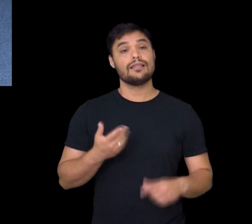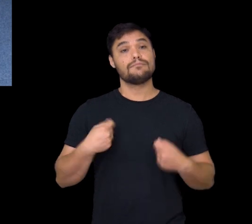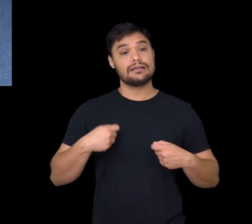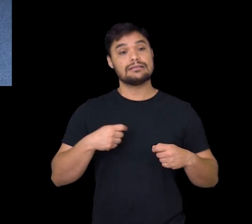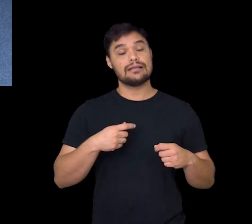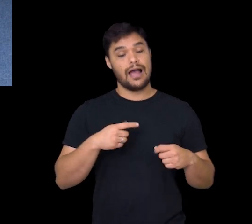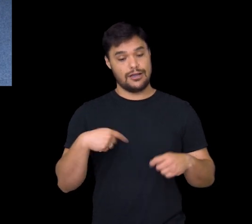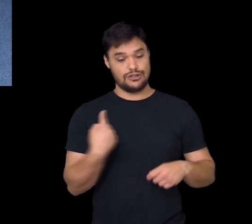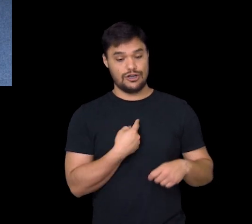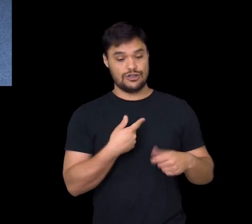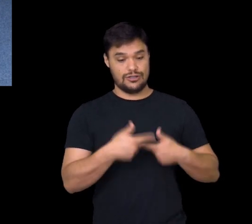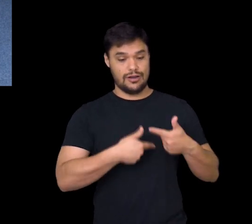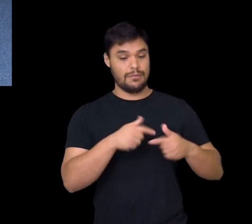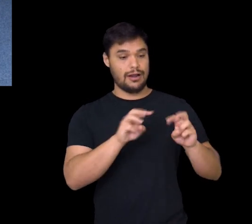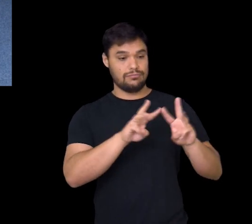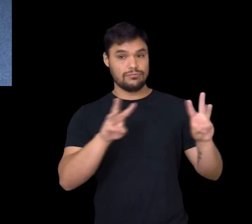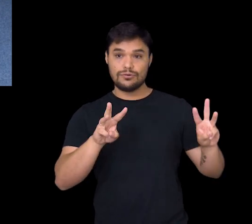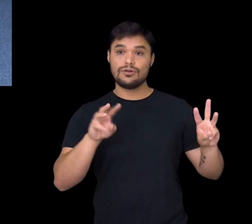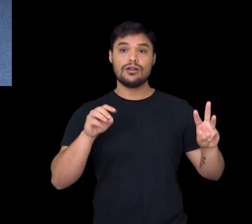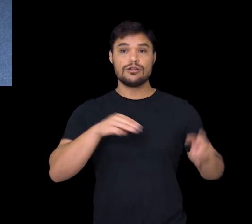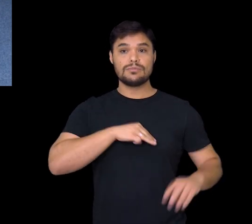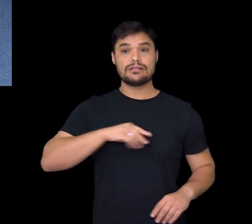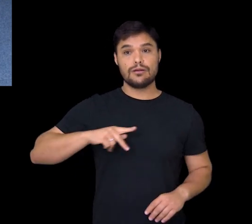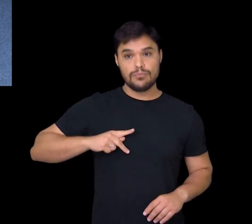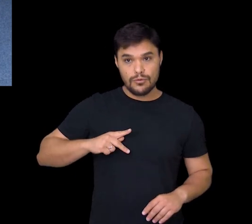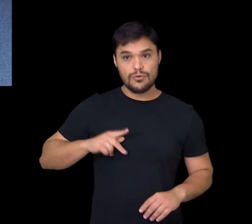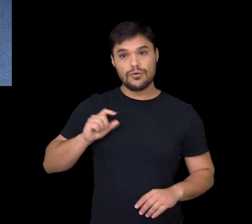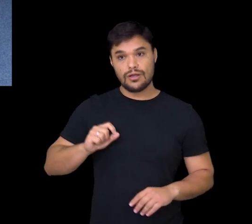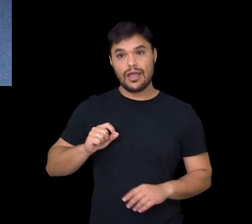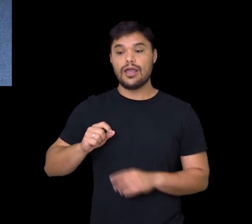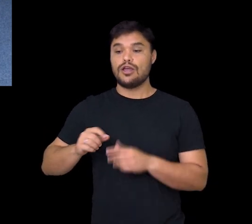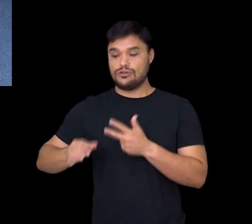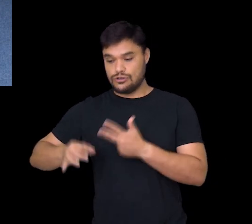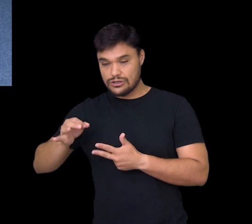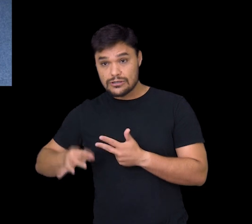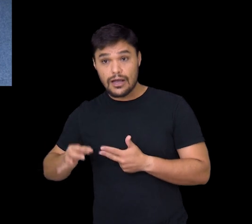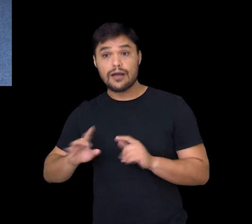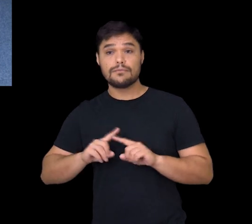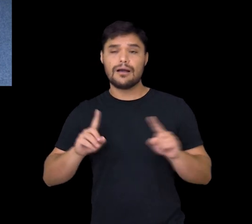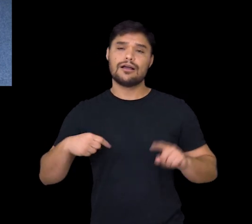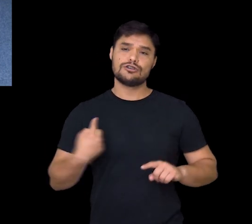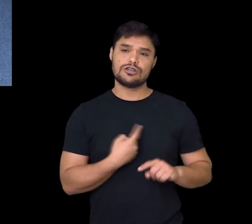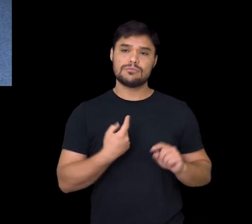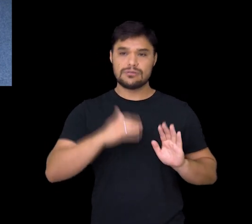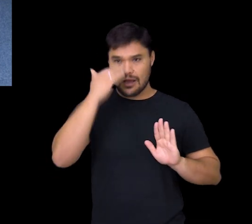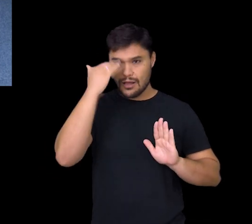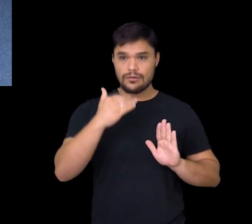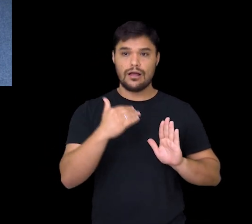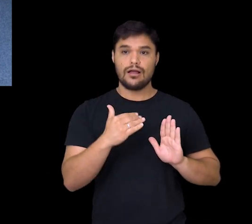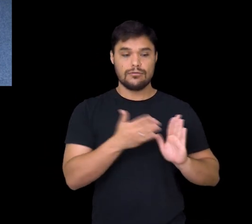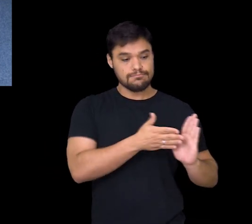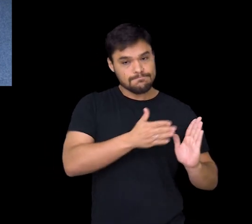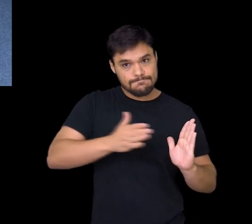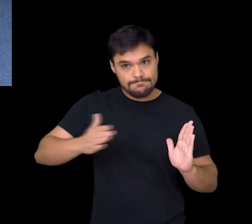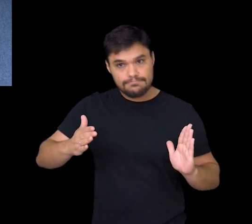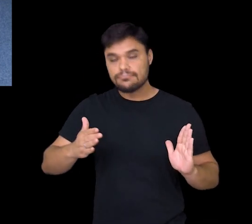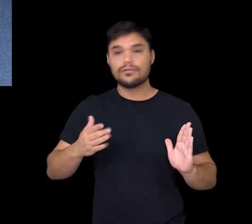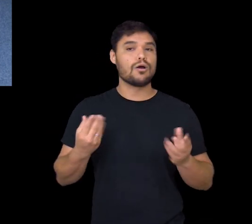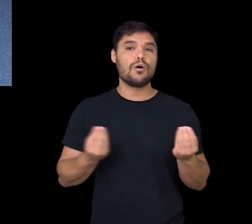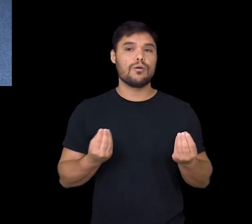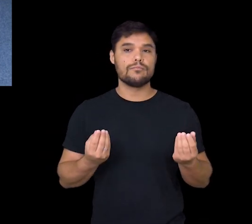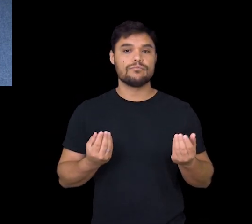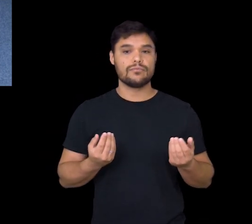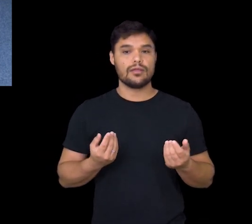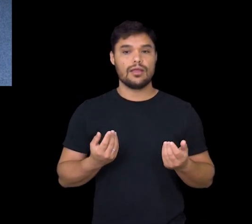gente tem independência, mas o que nós fazemos? O membro do Ministério Público tem independência, o do Judiciário também, mas ele tem que seguir determinada linha de atuação. O que a gente